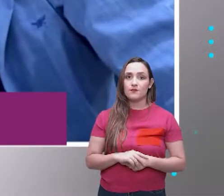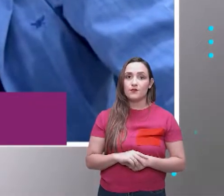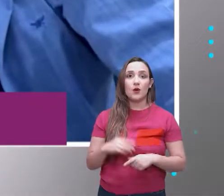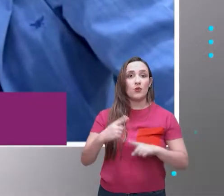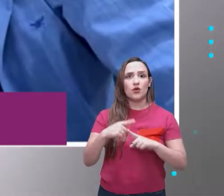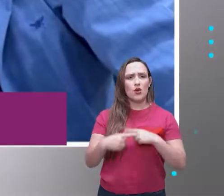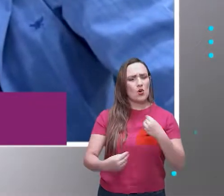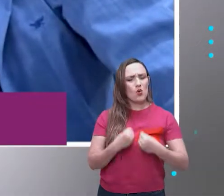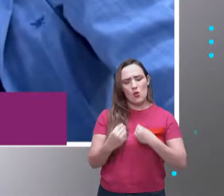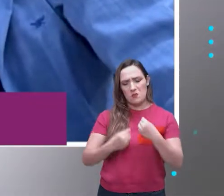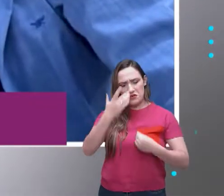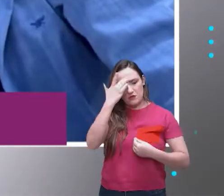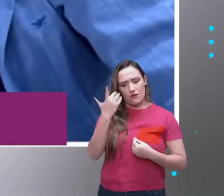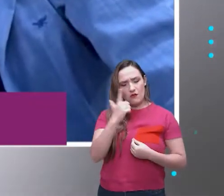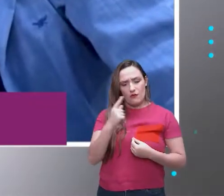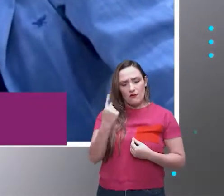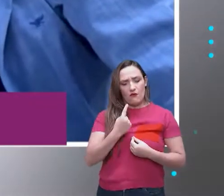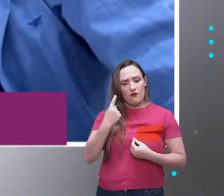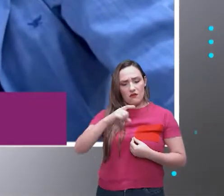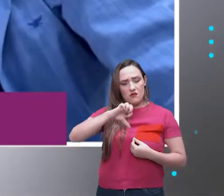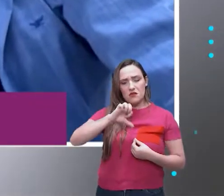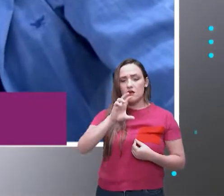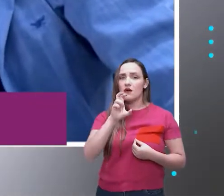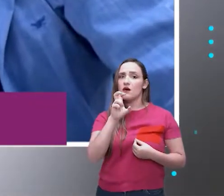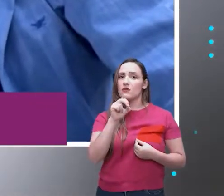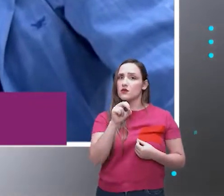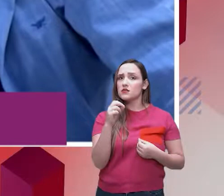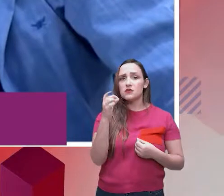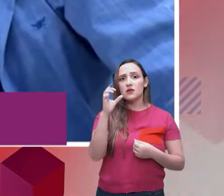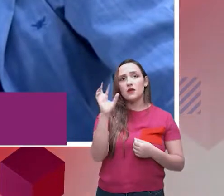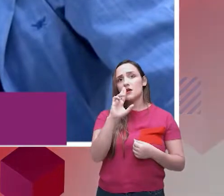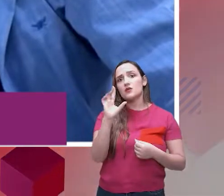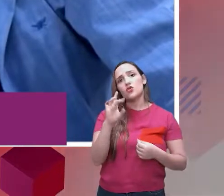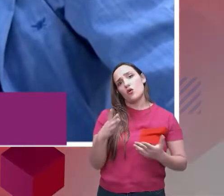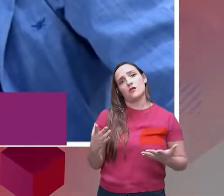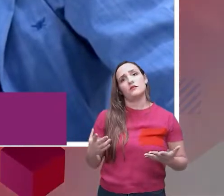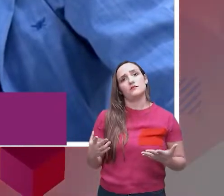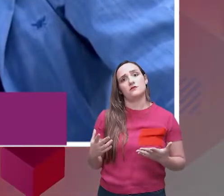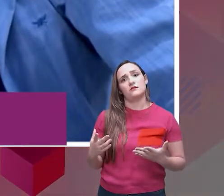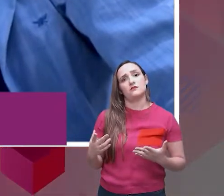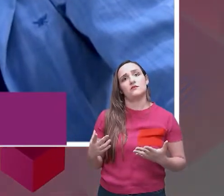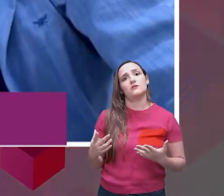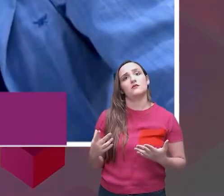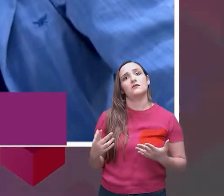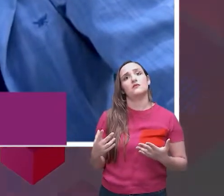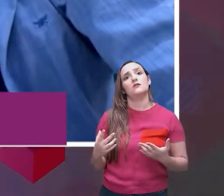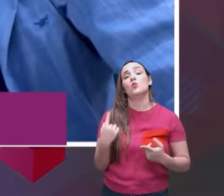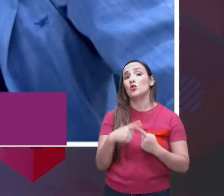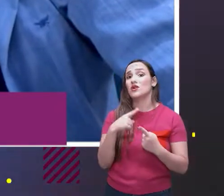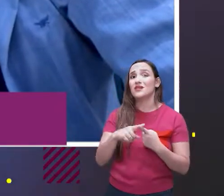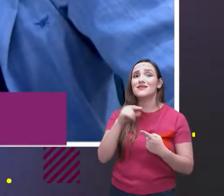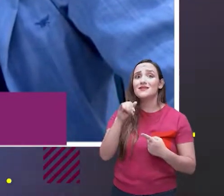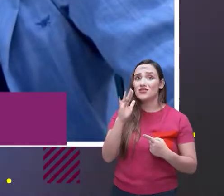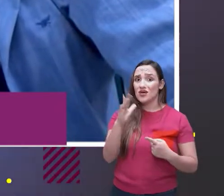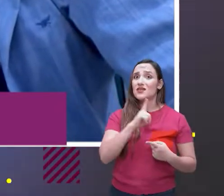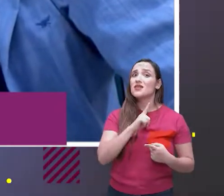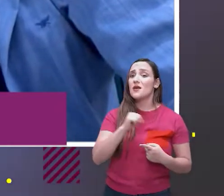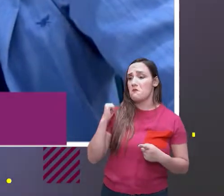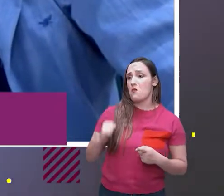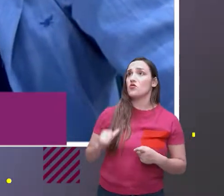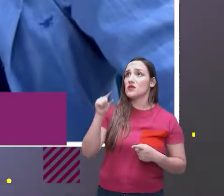se sustentar, e ele obviamente, se ele chega ao nacional, é porque ele já está